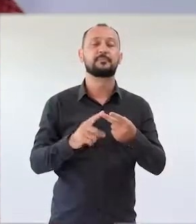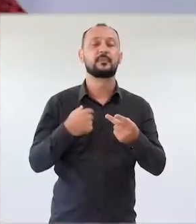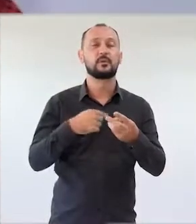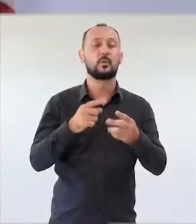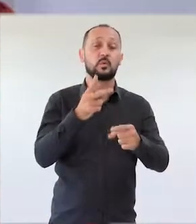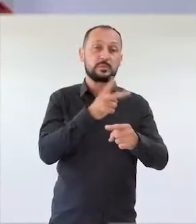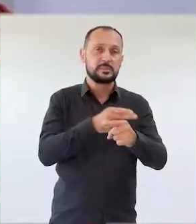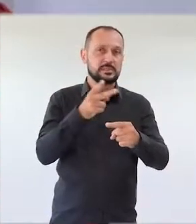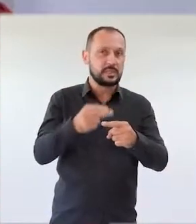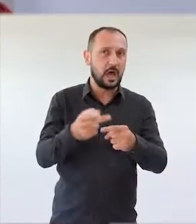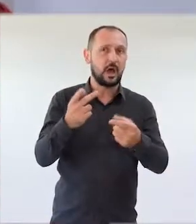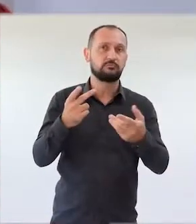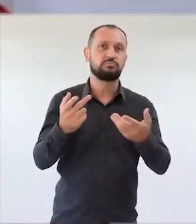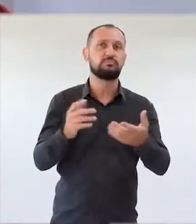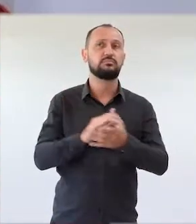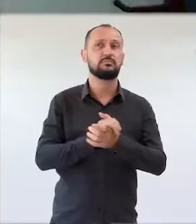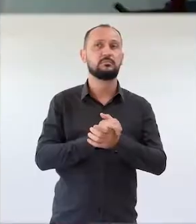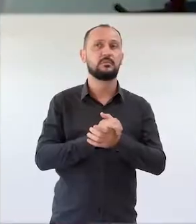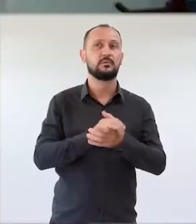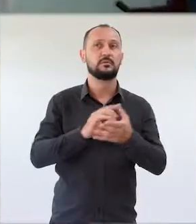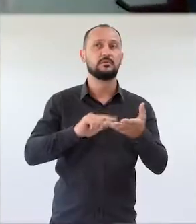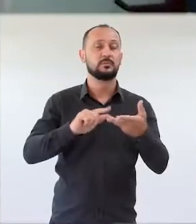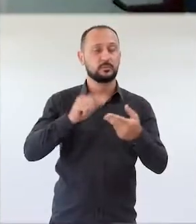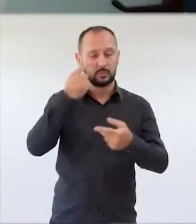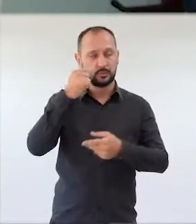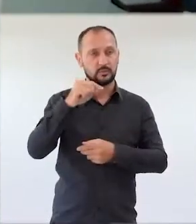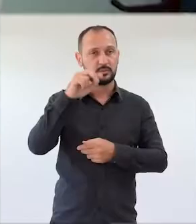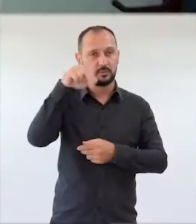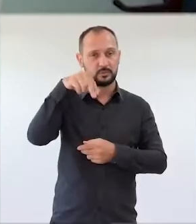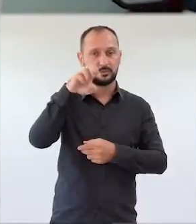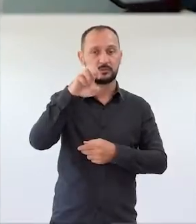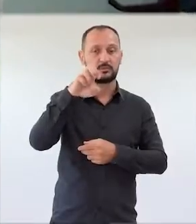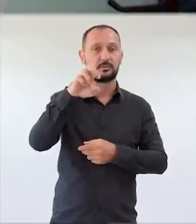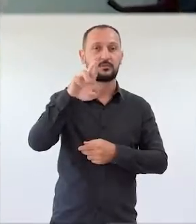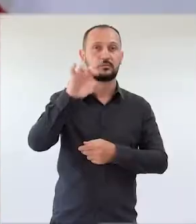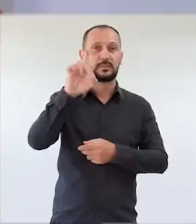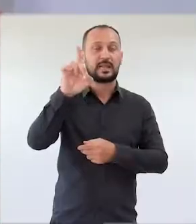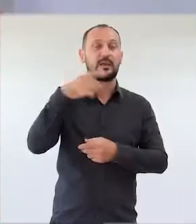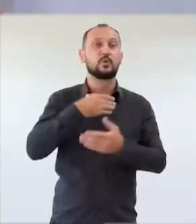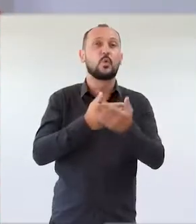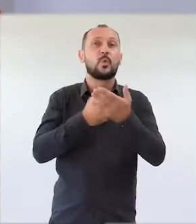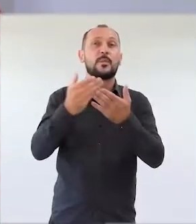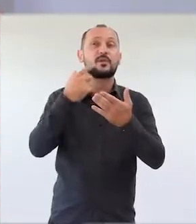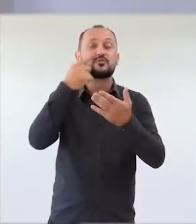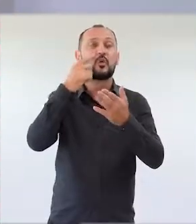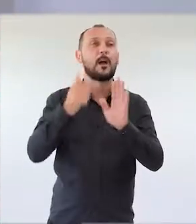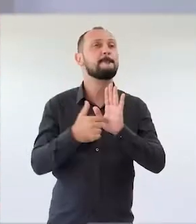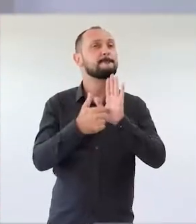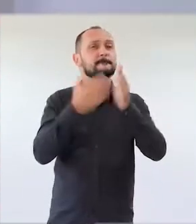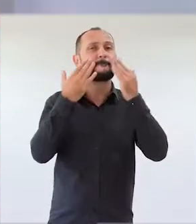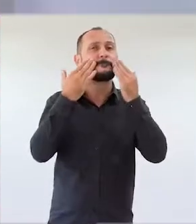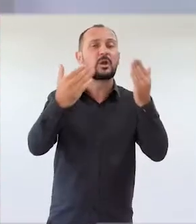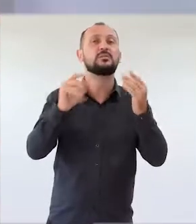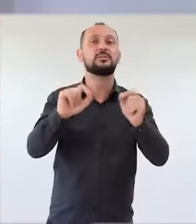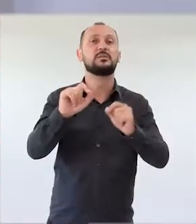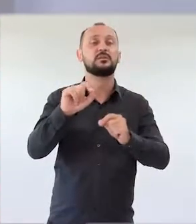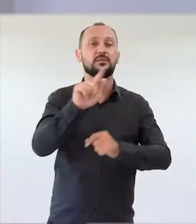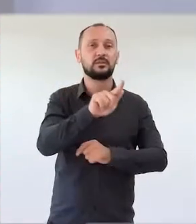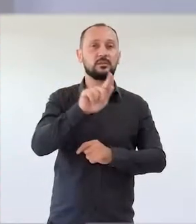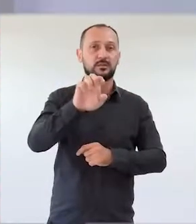Com as séries, com tudo isso, muitos nerds começaram a sair do armário. E o geek é aquela